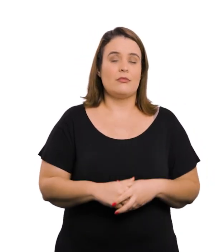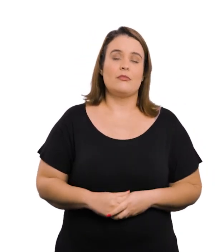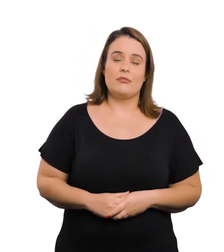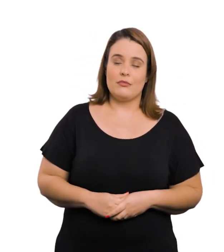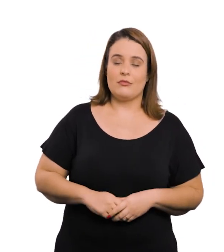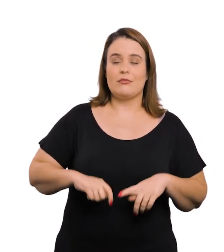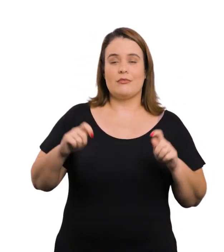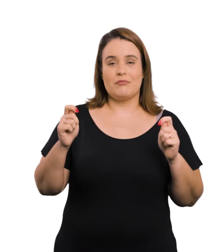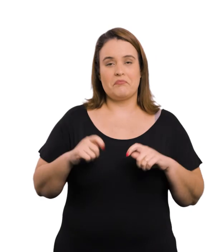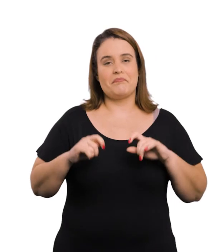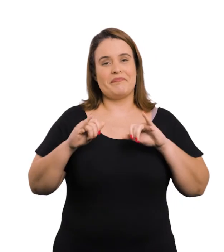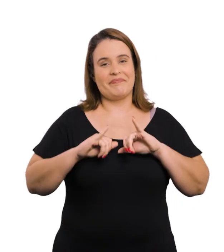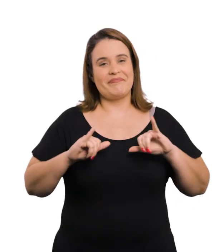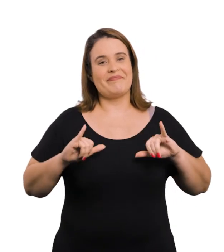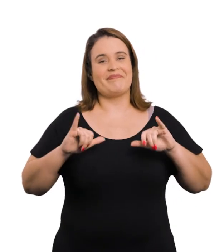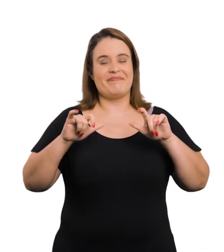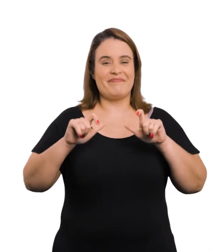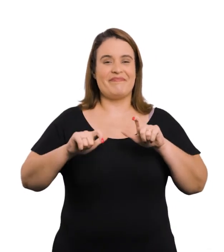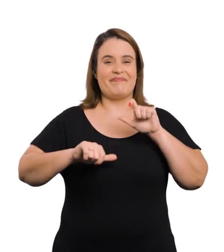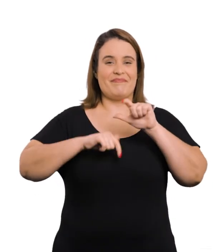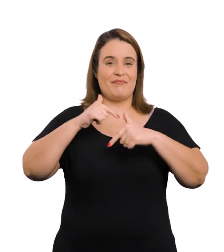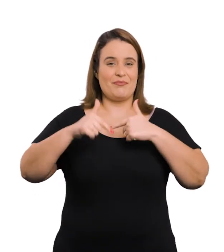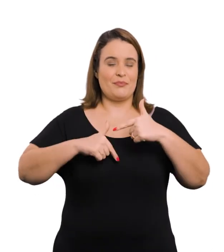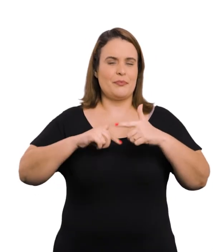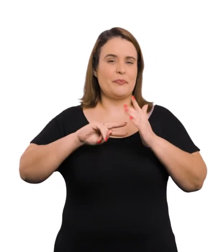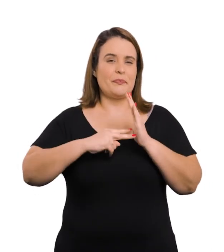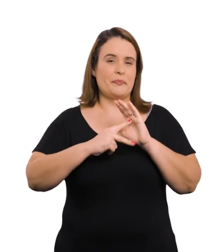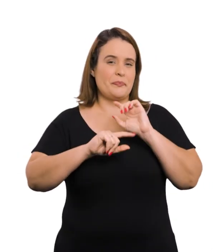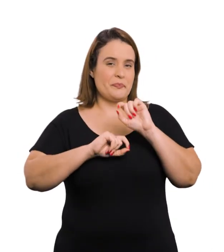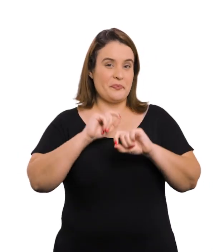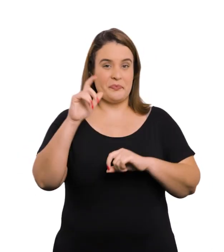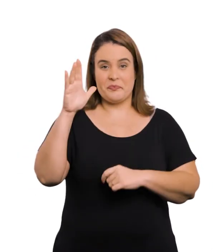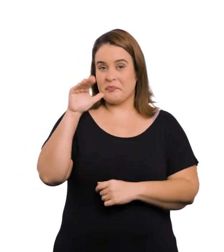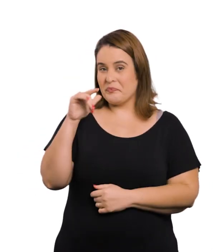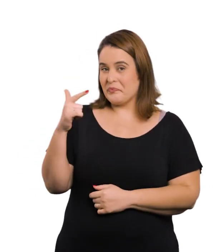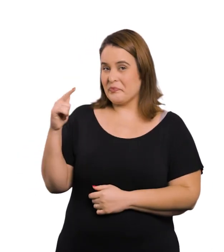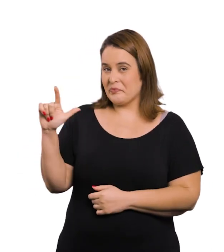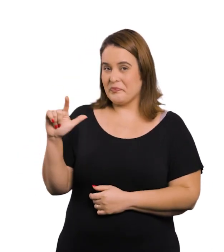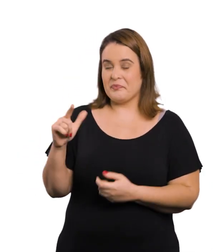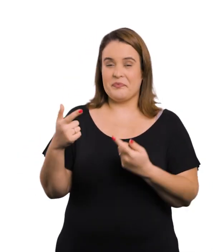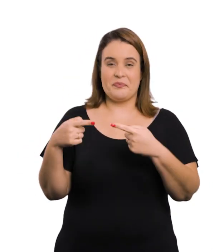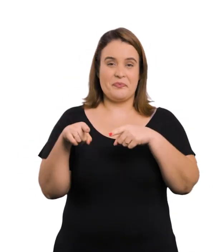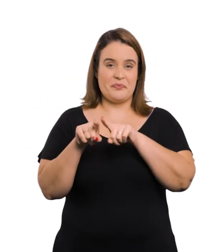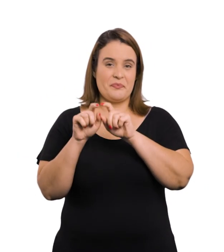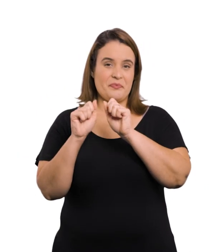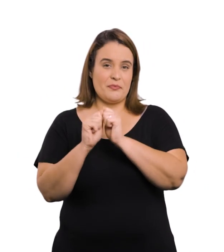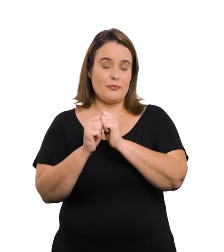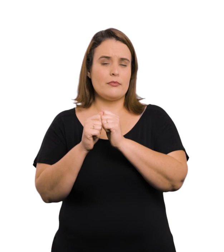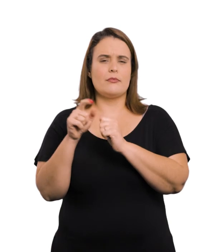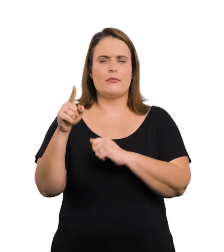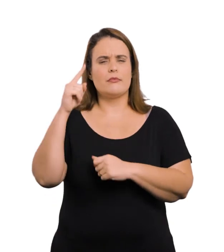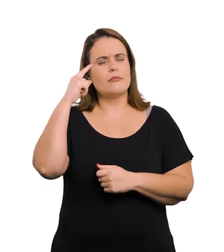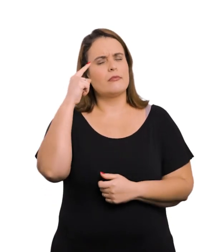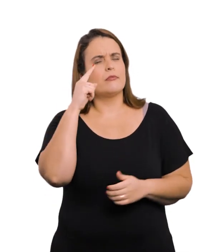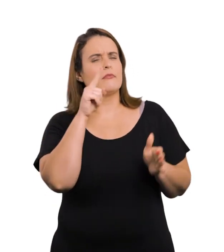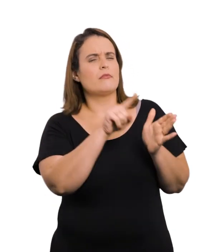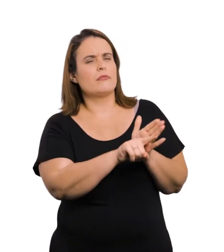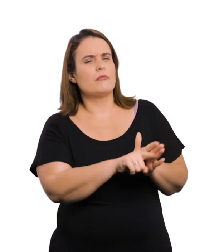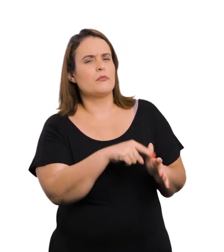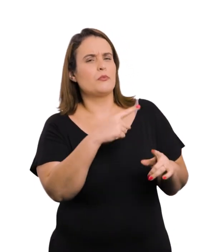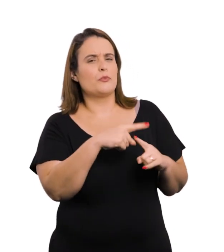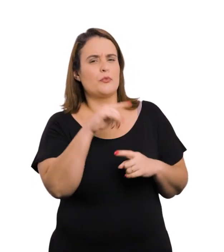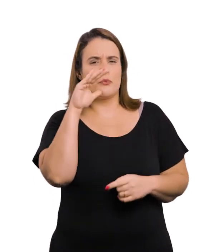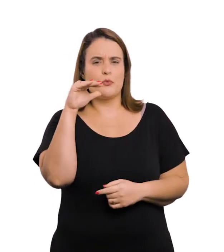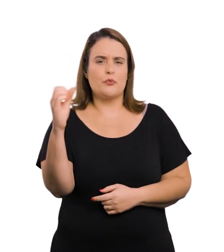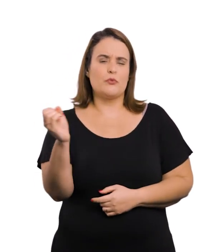trabalho pode repercutir no ambiente de trabalho, isto é, com os demais colaboradores. Eles podem começar a se questionar